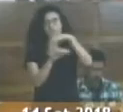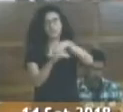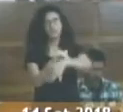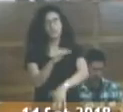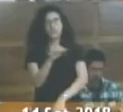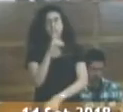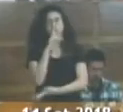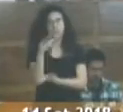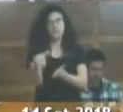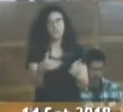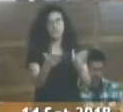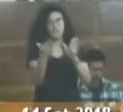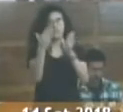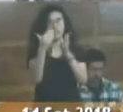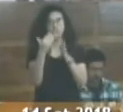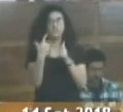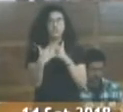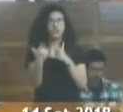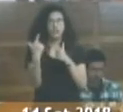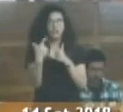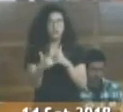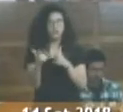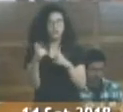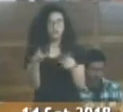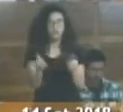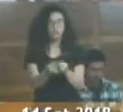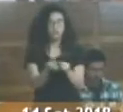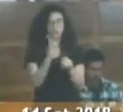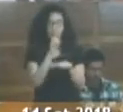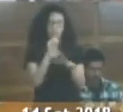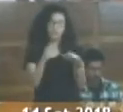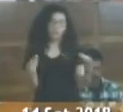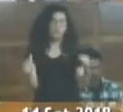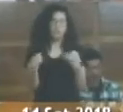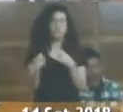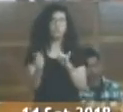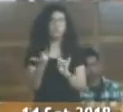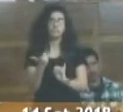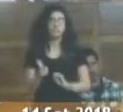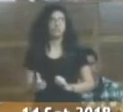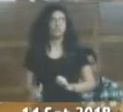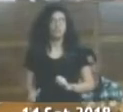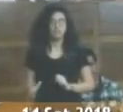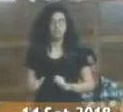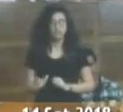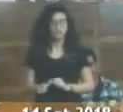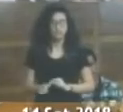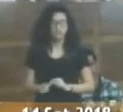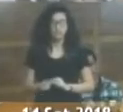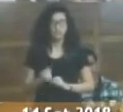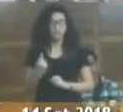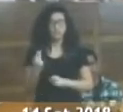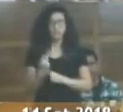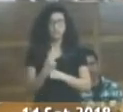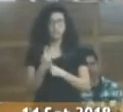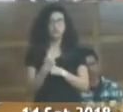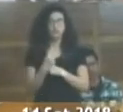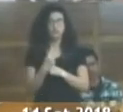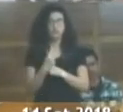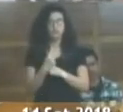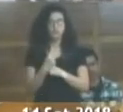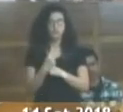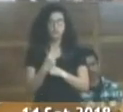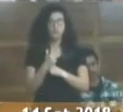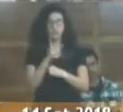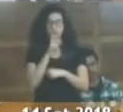rios, levam os problemas também para o mar. Se não tiver uma proteção boa,